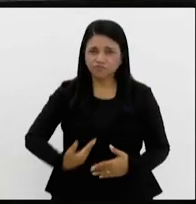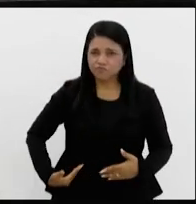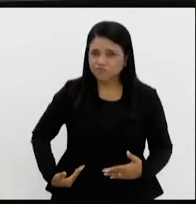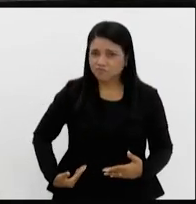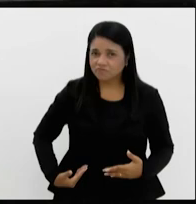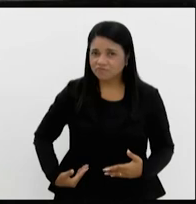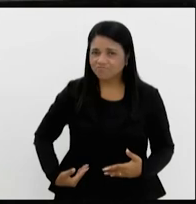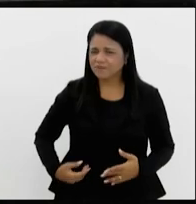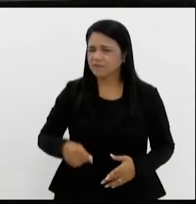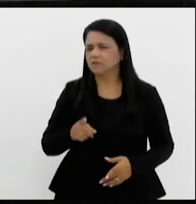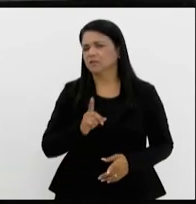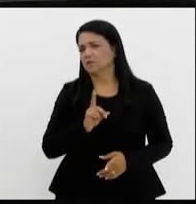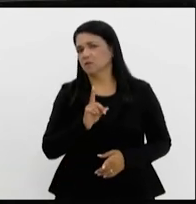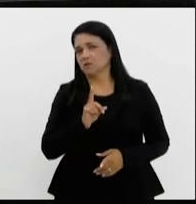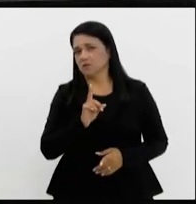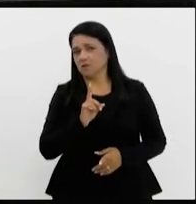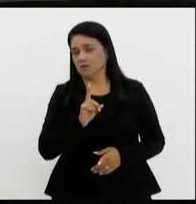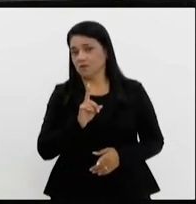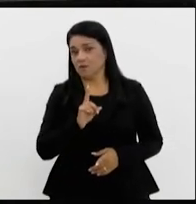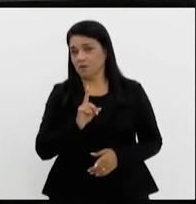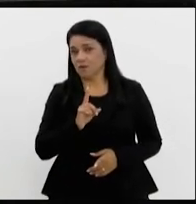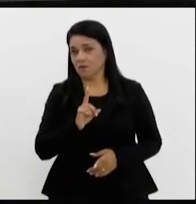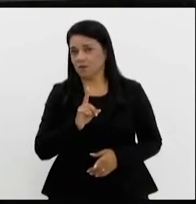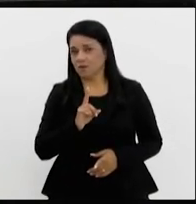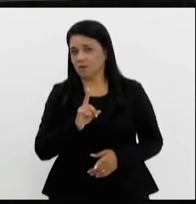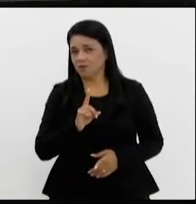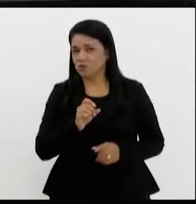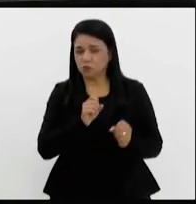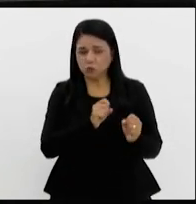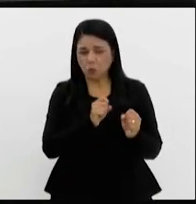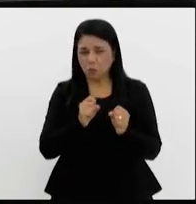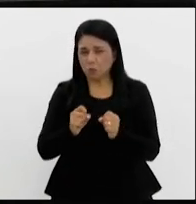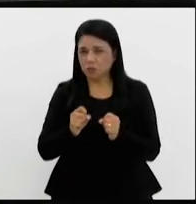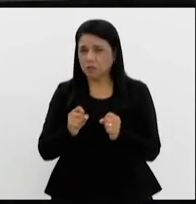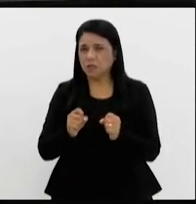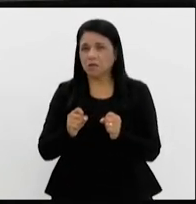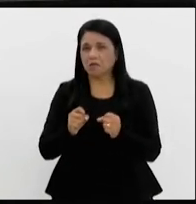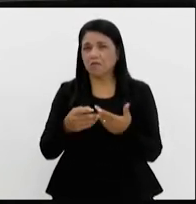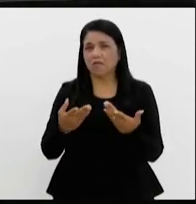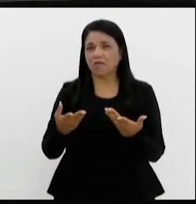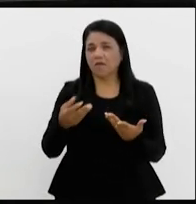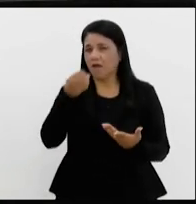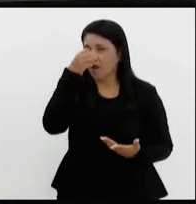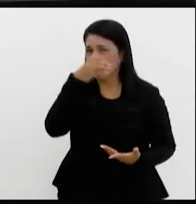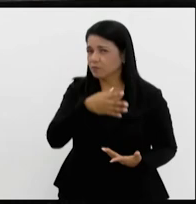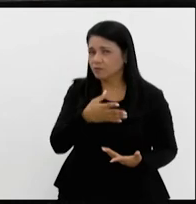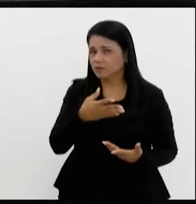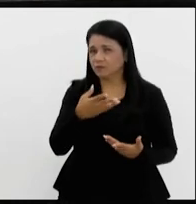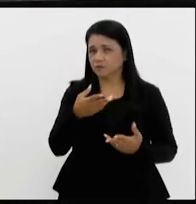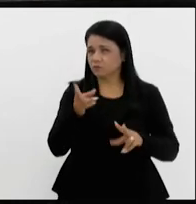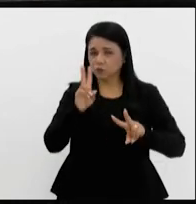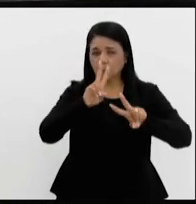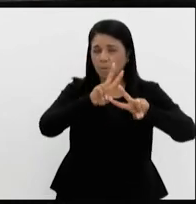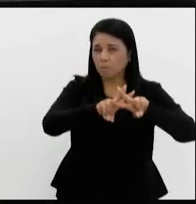Não tendes, senão um poder medíocre, o de meter as pessoas na cadeia.